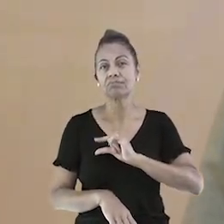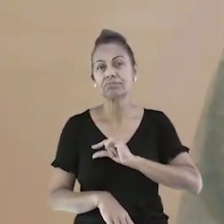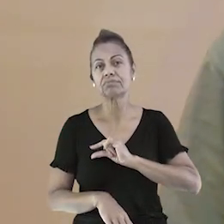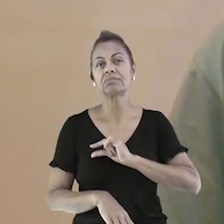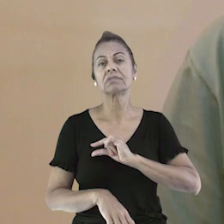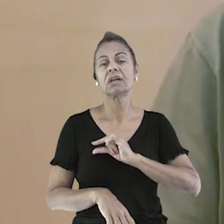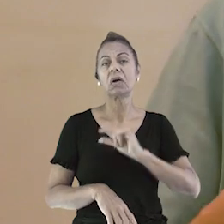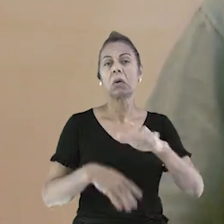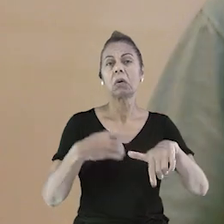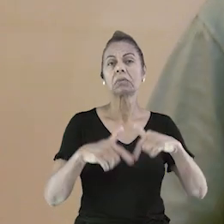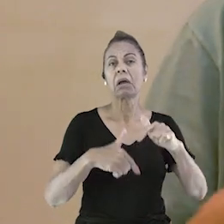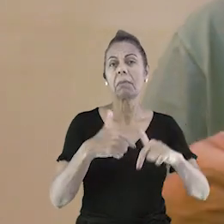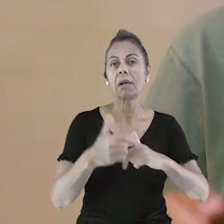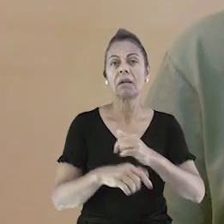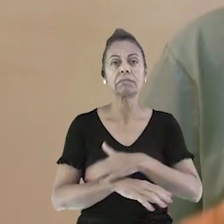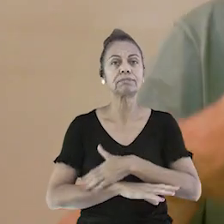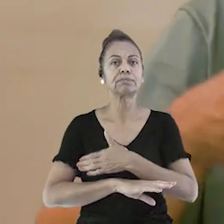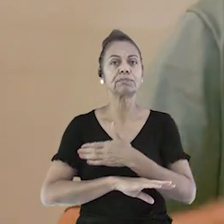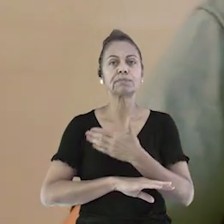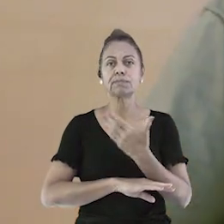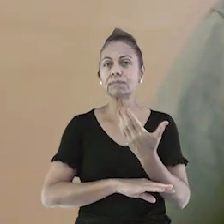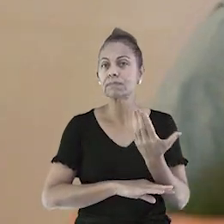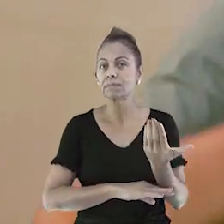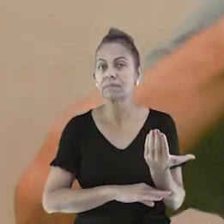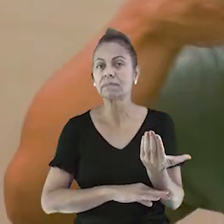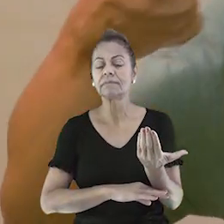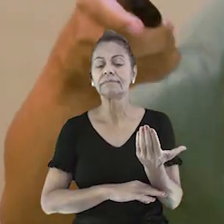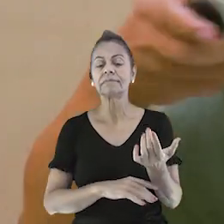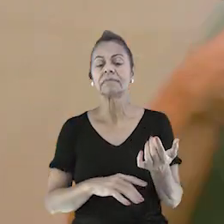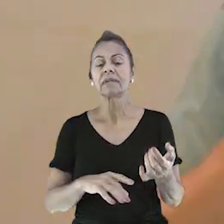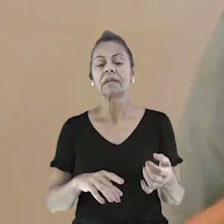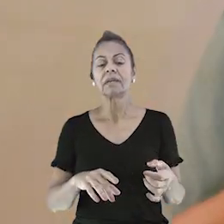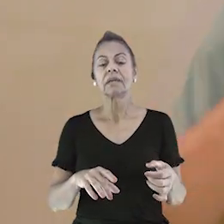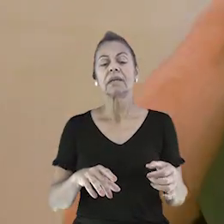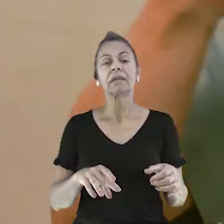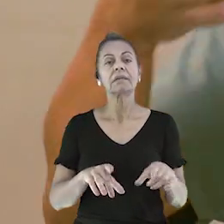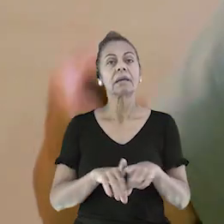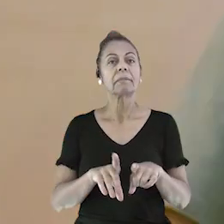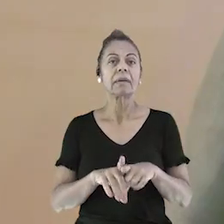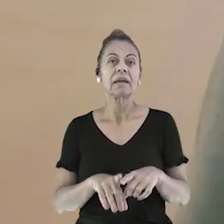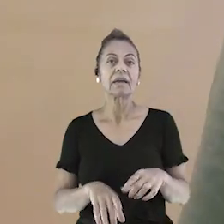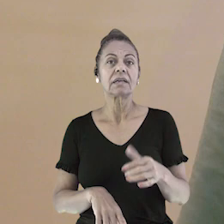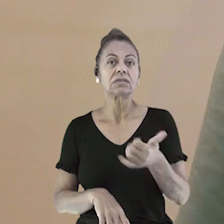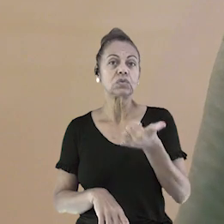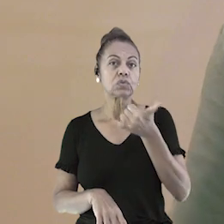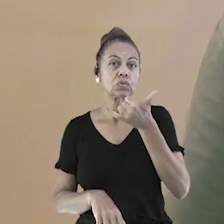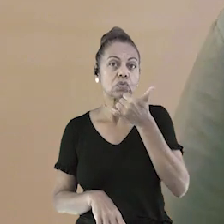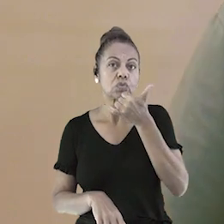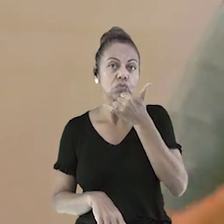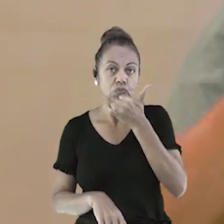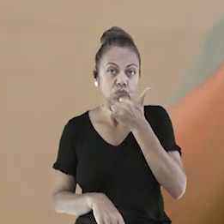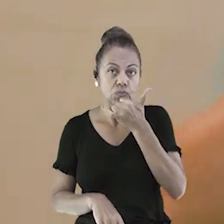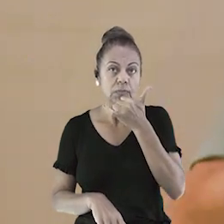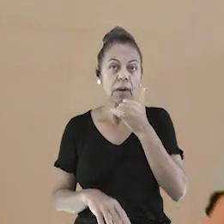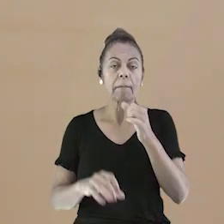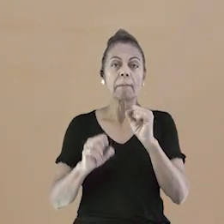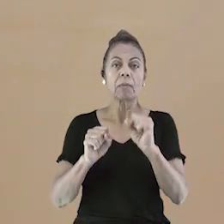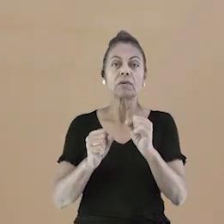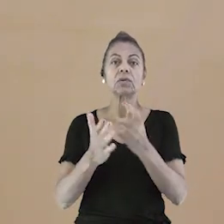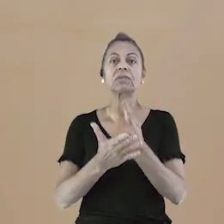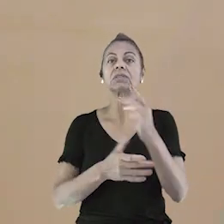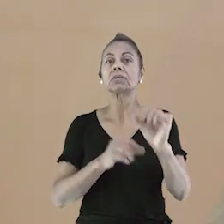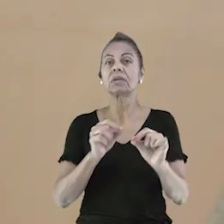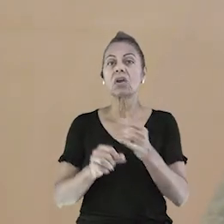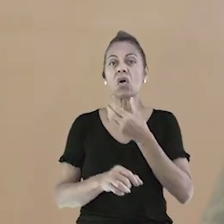salário muito baixo quando a gente compara com outras oportunidades que ele teria se tivesse os estudos completos. E,